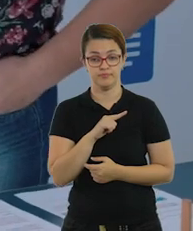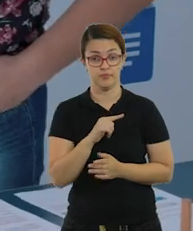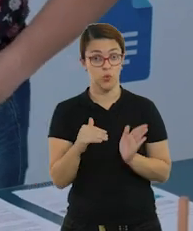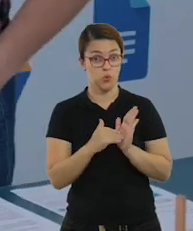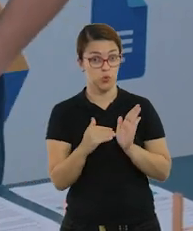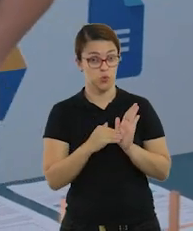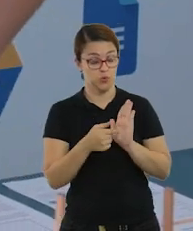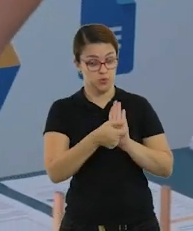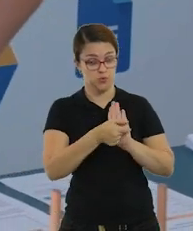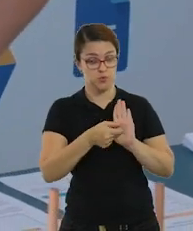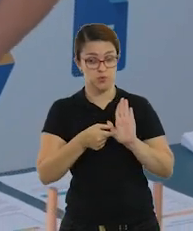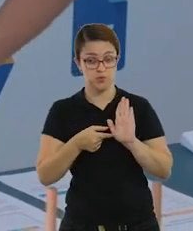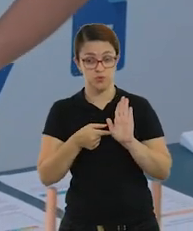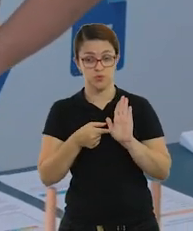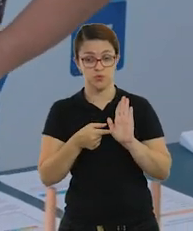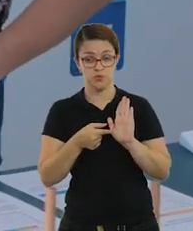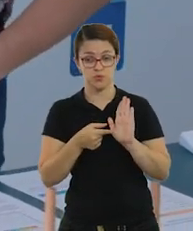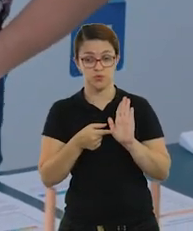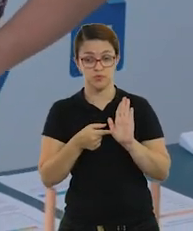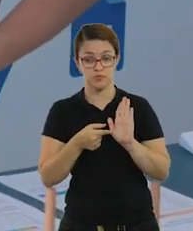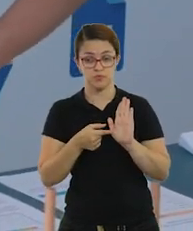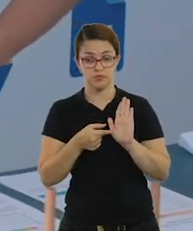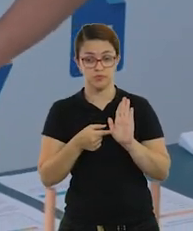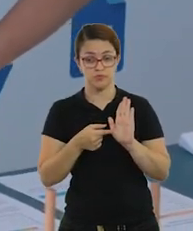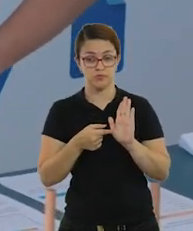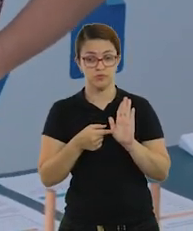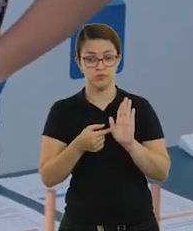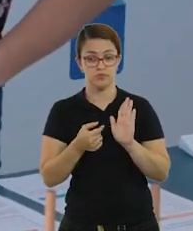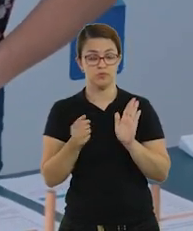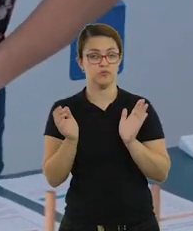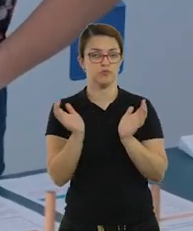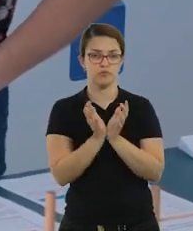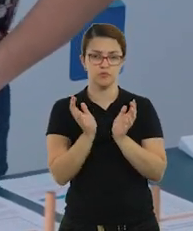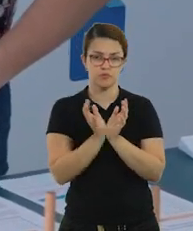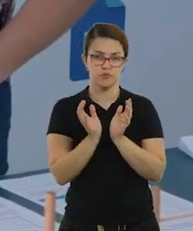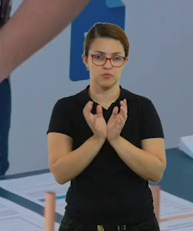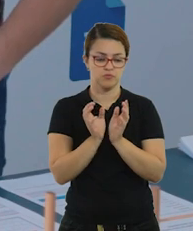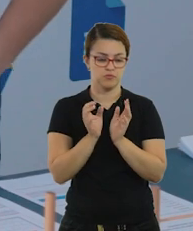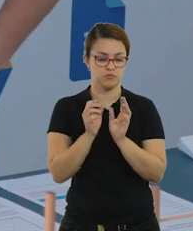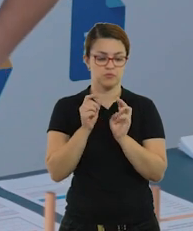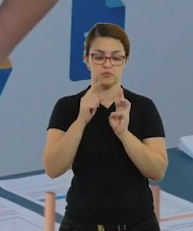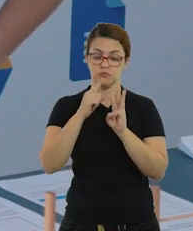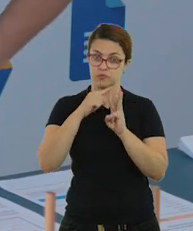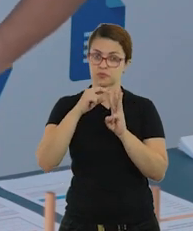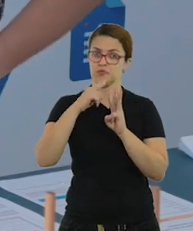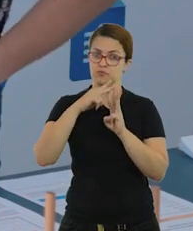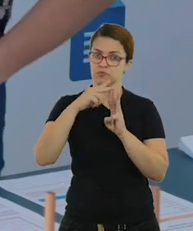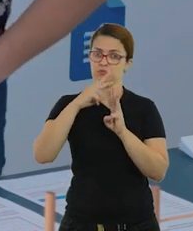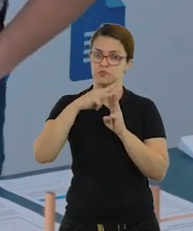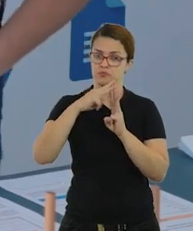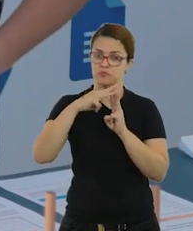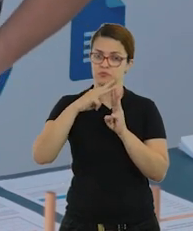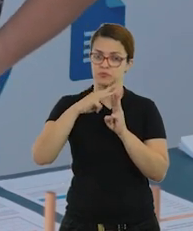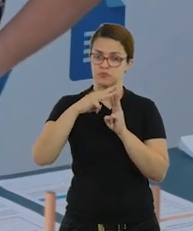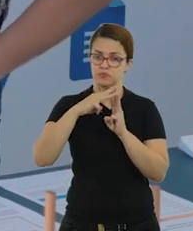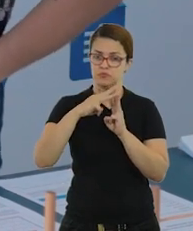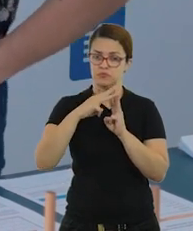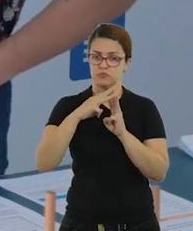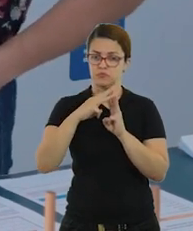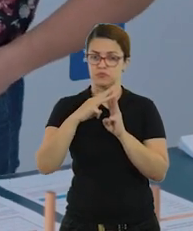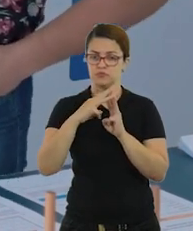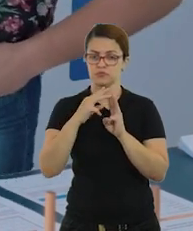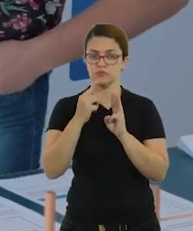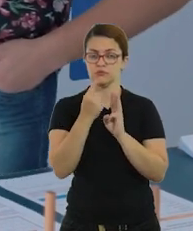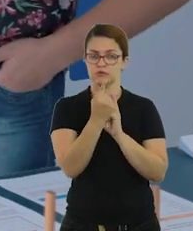aqui, eu uso as duas classes do sistema de numeração e todas as ordens, no número